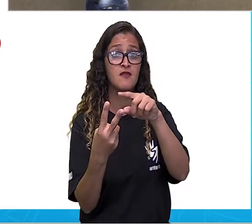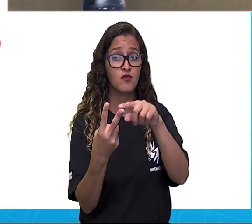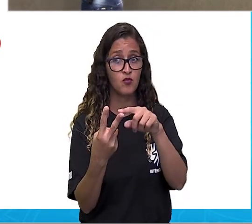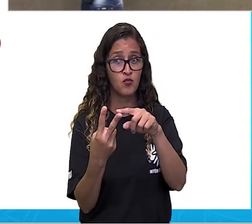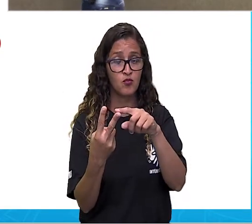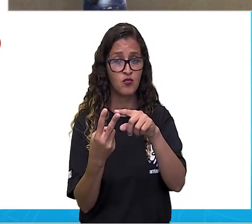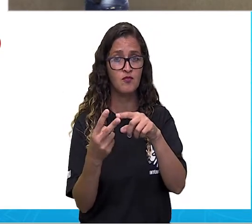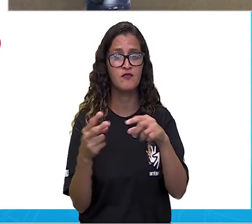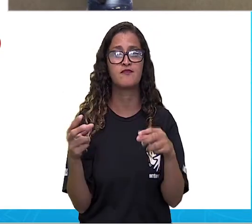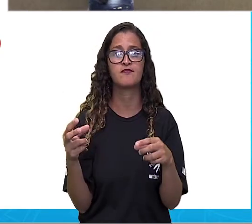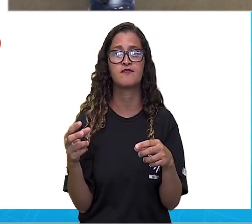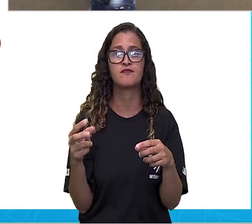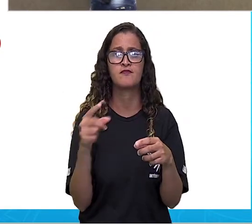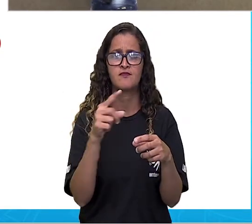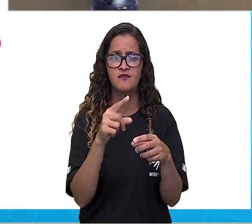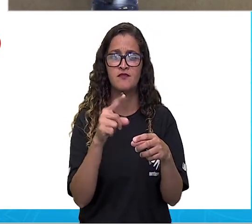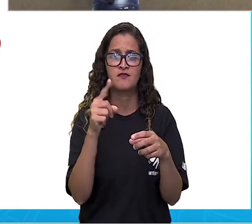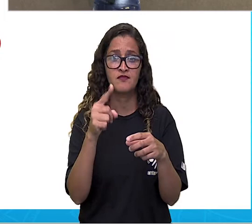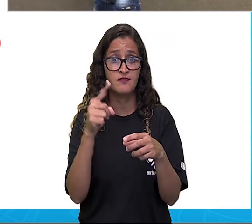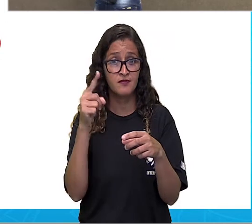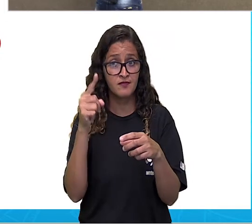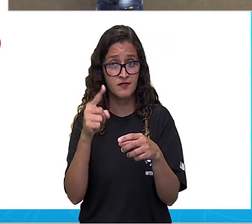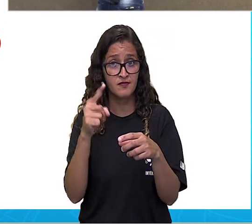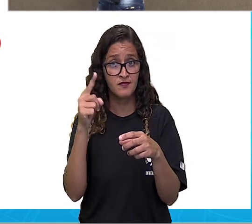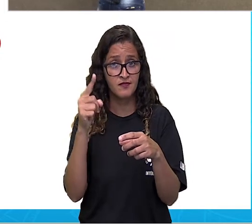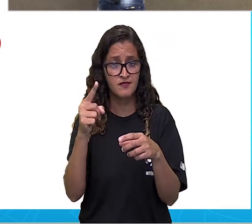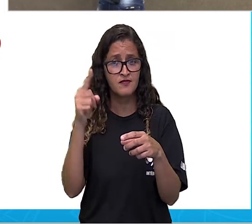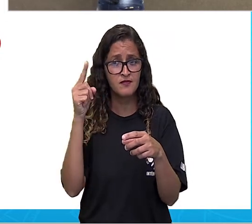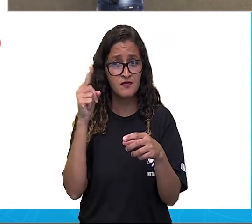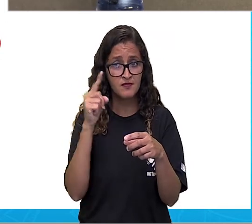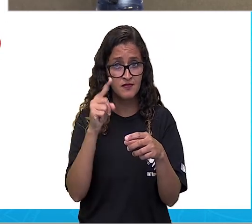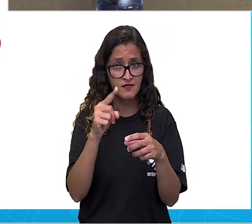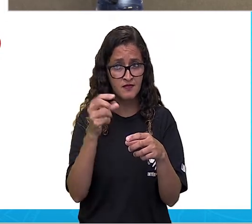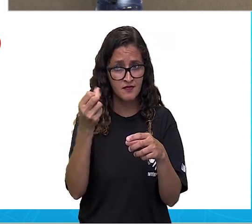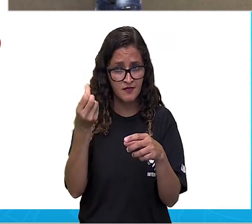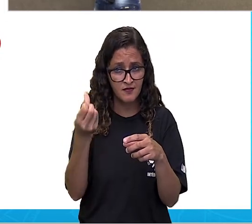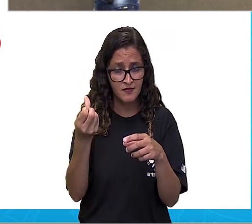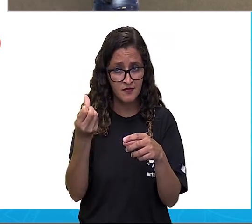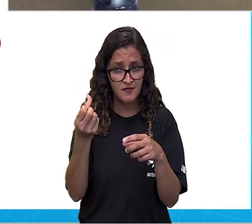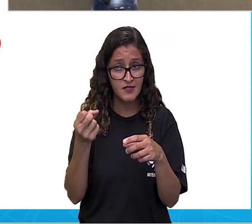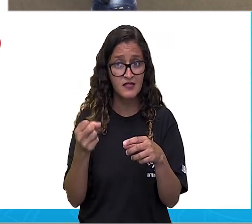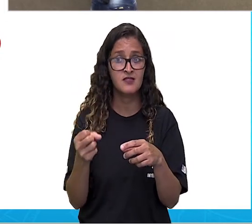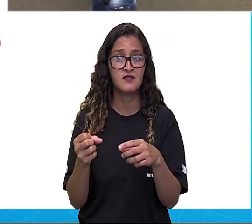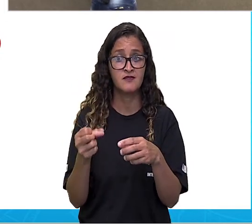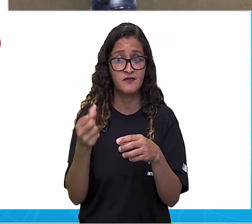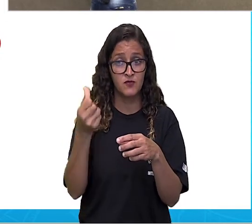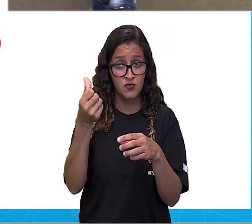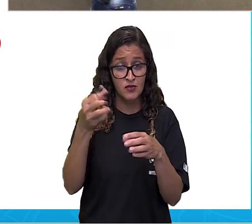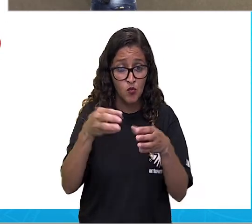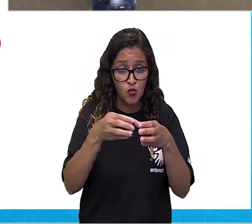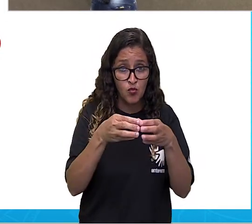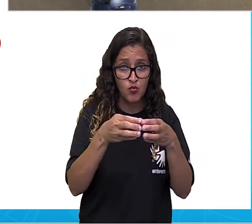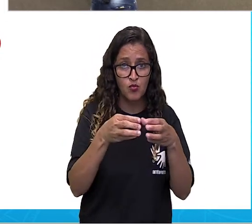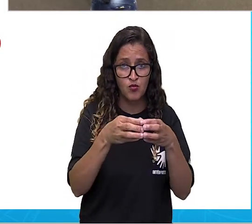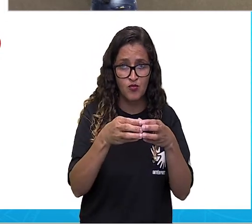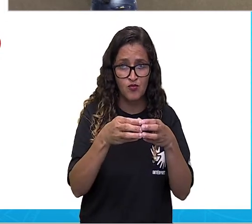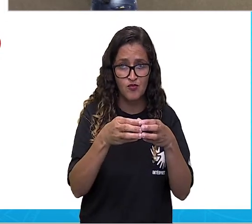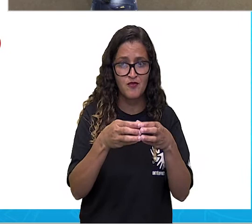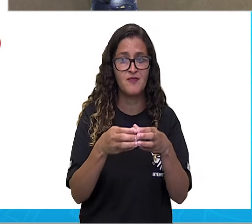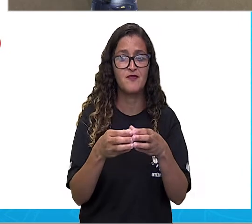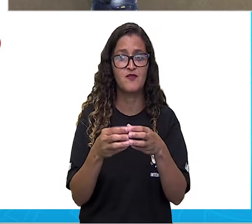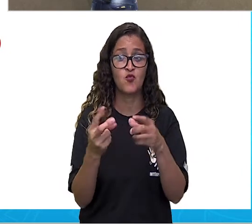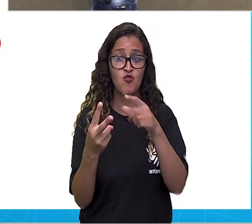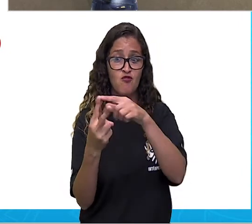Então, aqui nós fizemos um, dois, três, quatro, cinco, seis, seis grupos, ó.